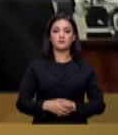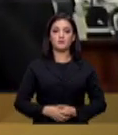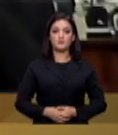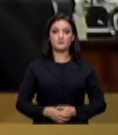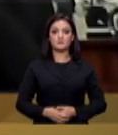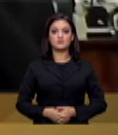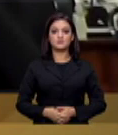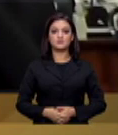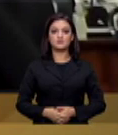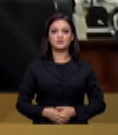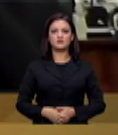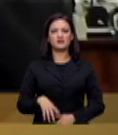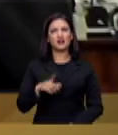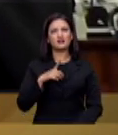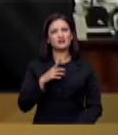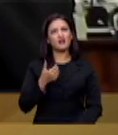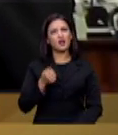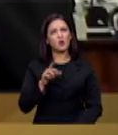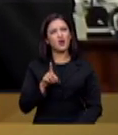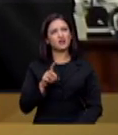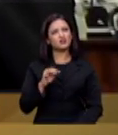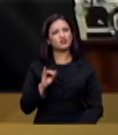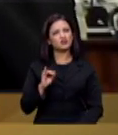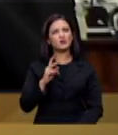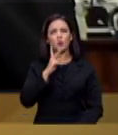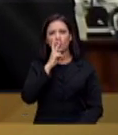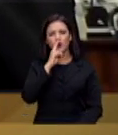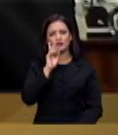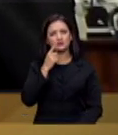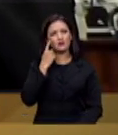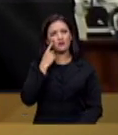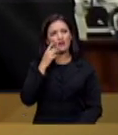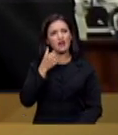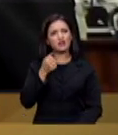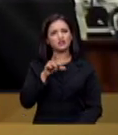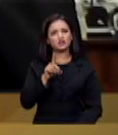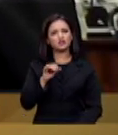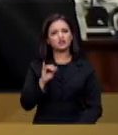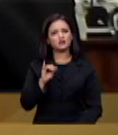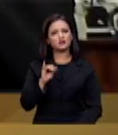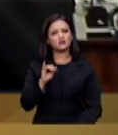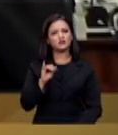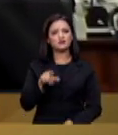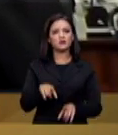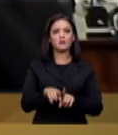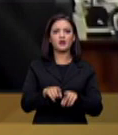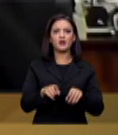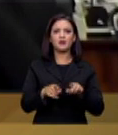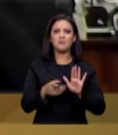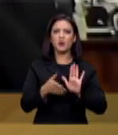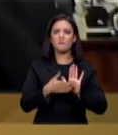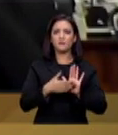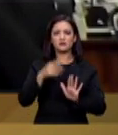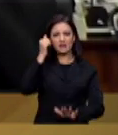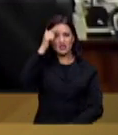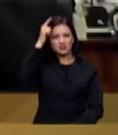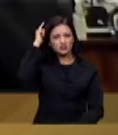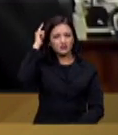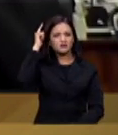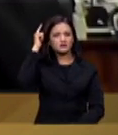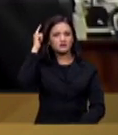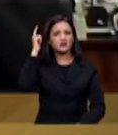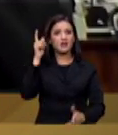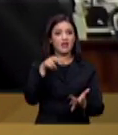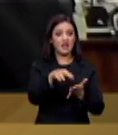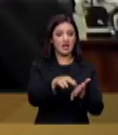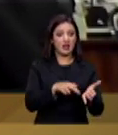uma adinha, acho que já dialoguei com o ministro Alexandre a propósito, acho, da relatoria da ministra